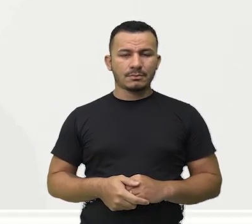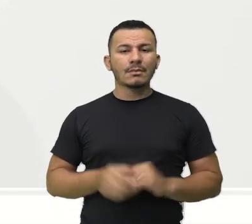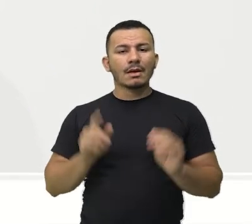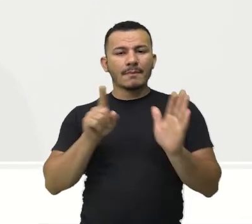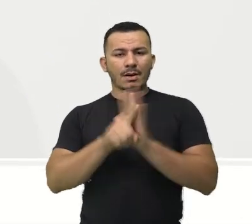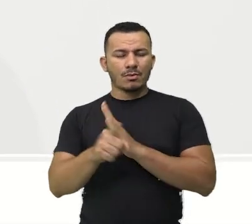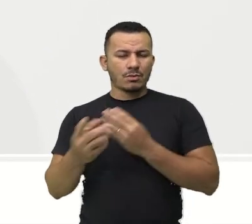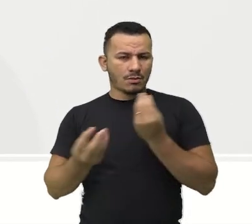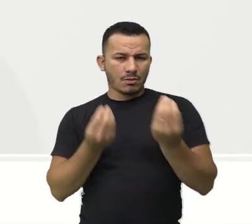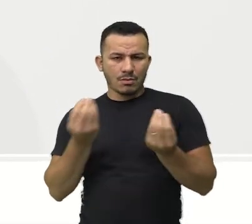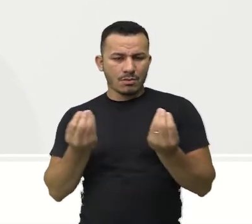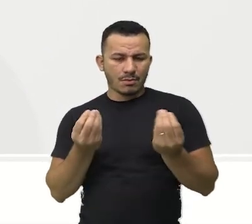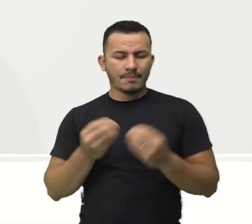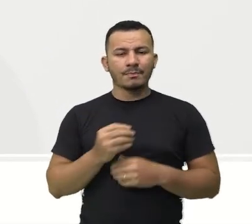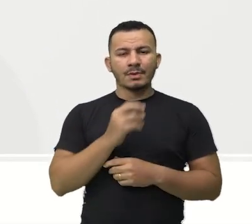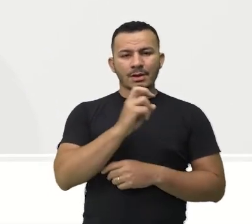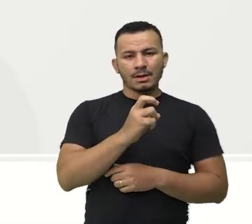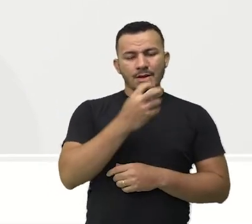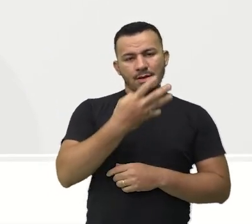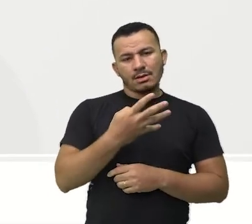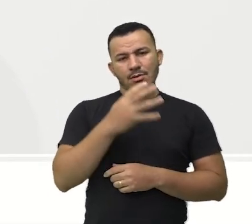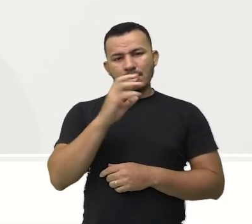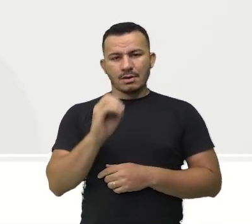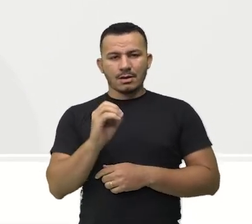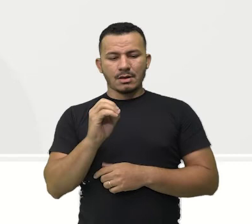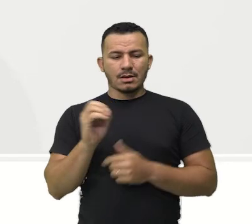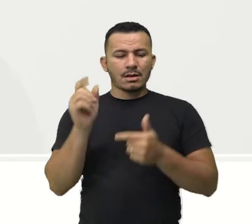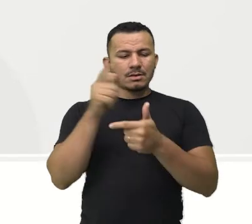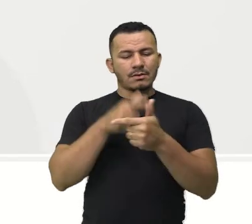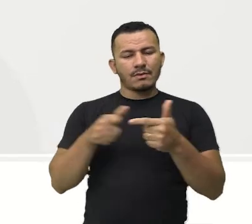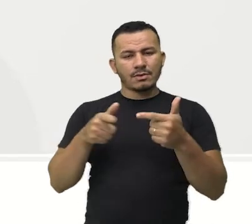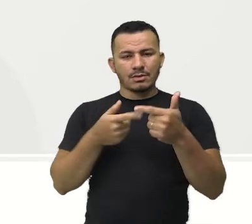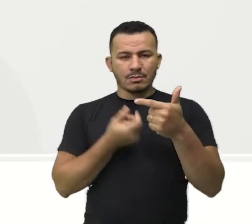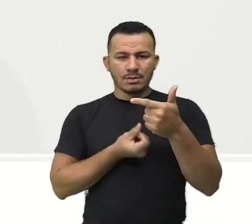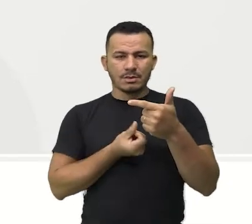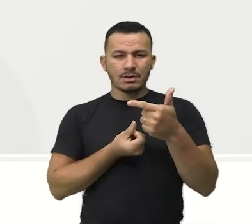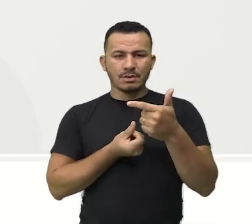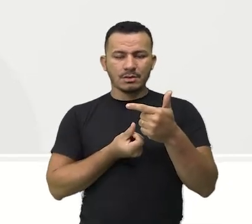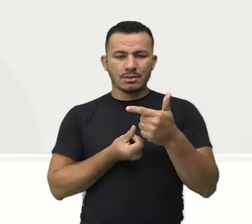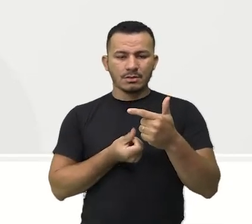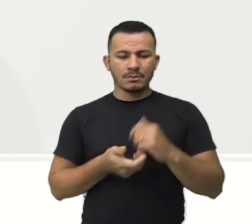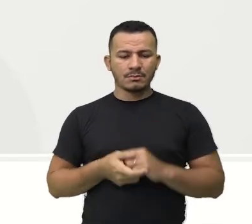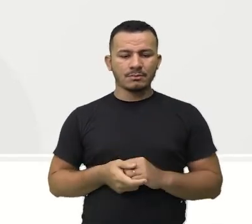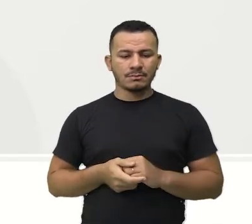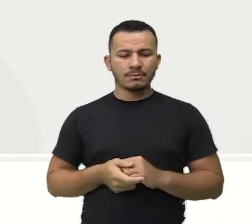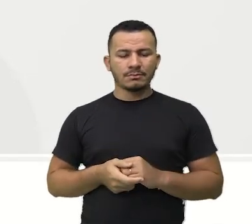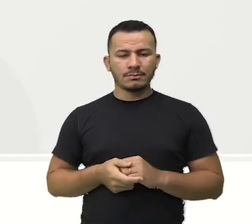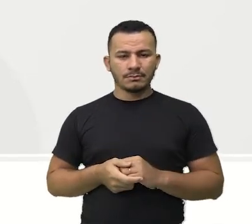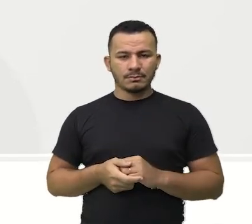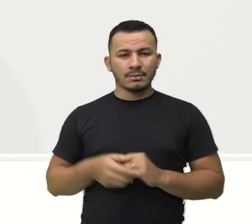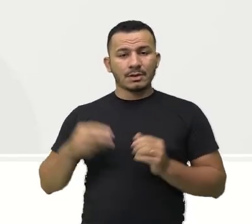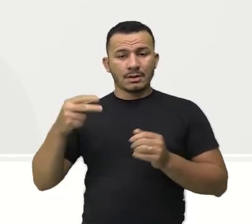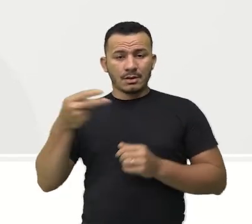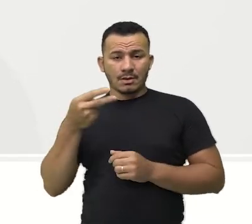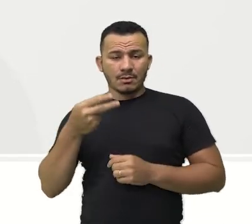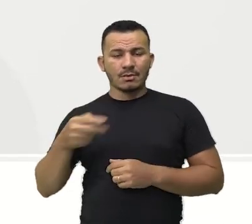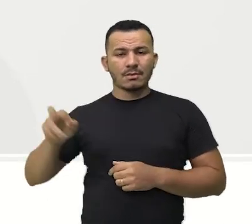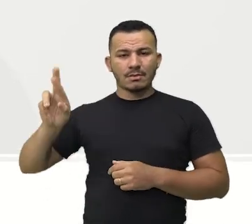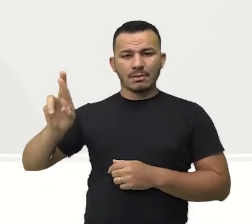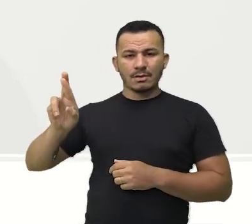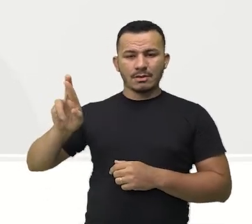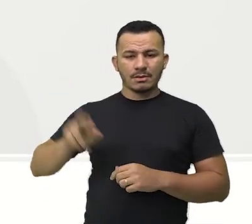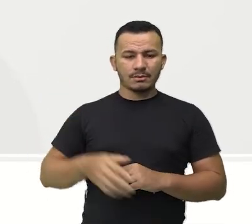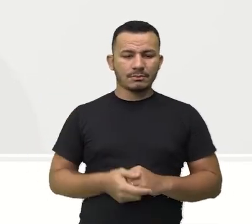isto, a nossa questão vai ficar assim, ó, 540 dividido por 6, que é igual